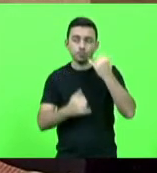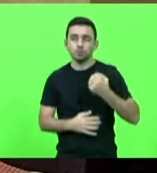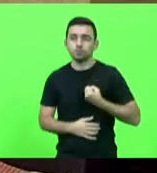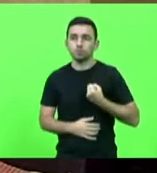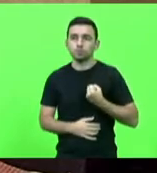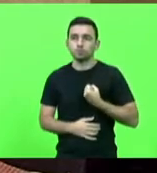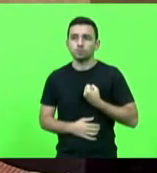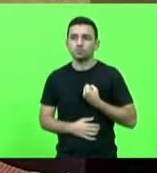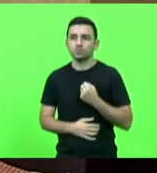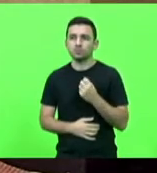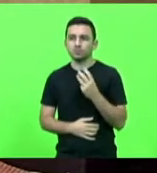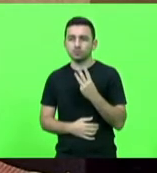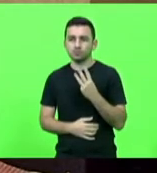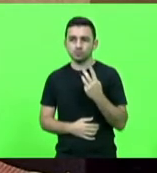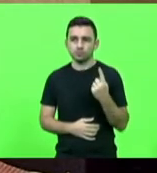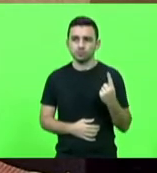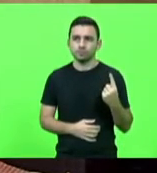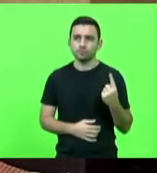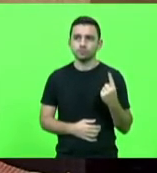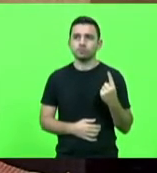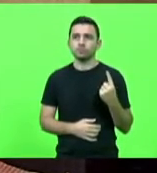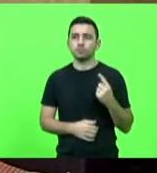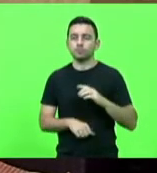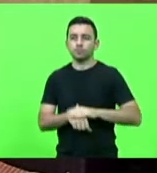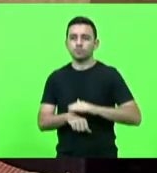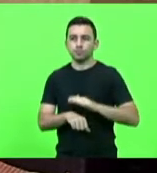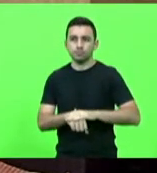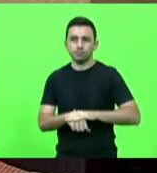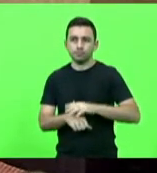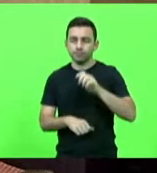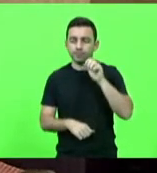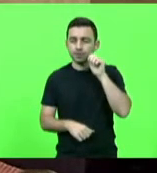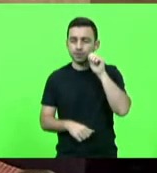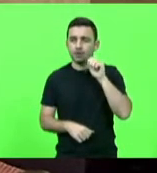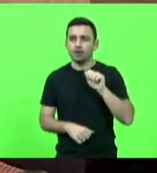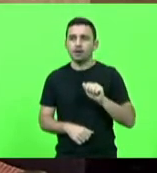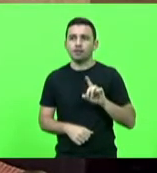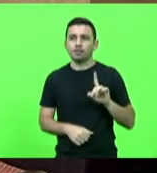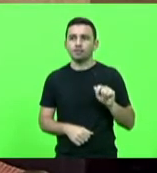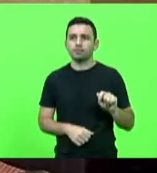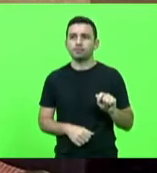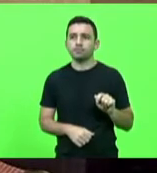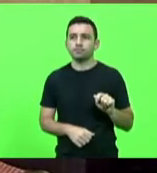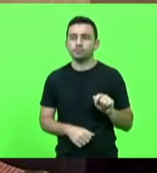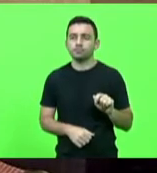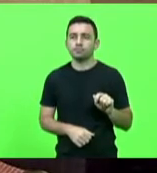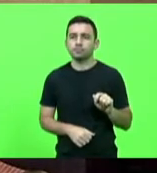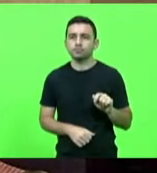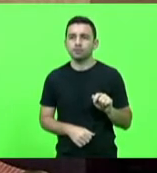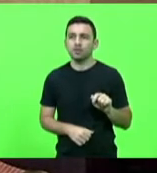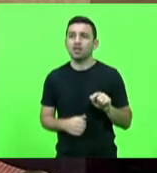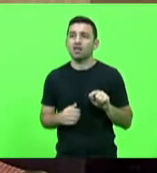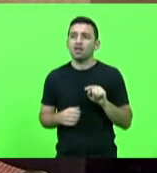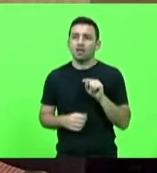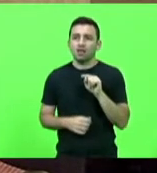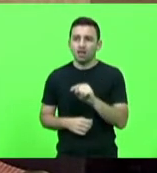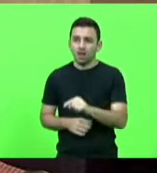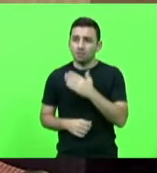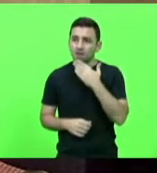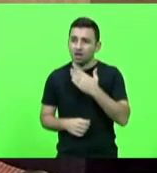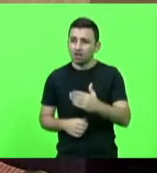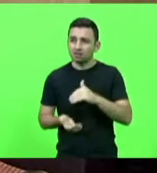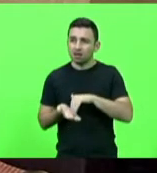Pedido de informação número 31. Autor, deputada Ada Faraco de Luca, solicitando o secretário de Estado